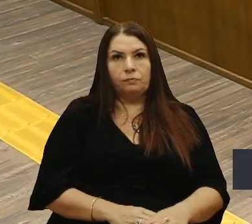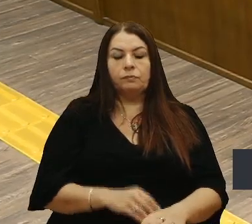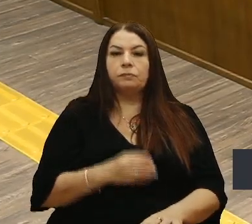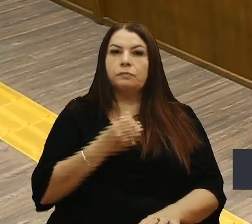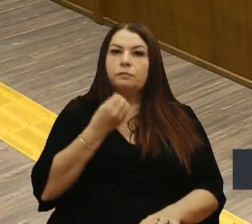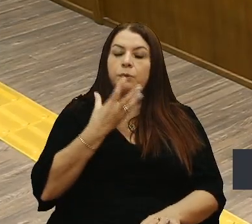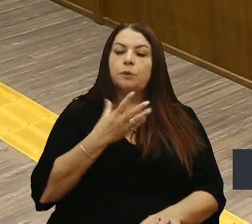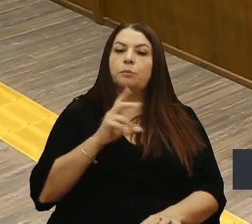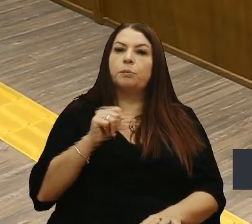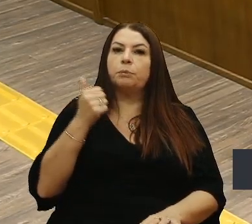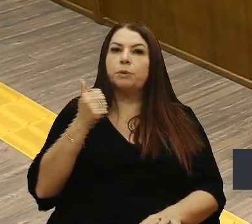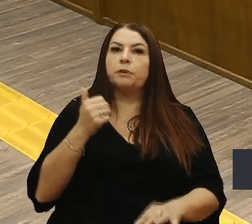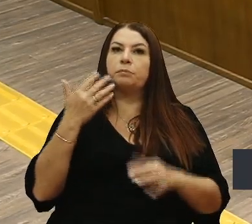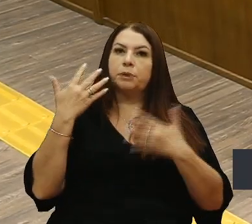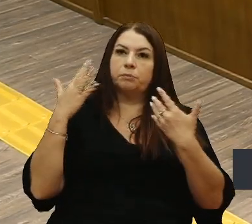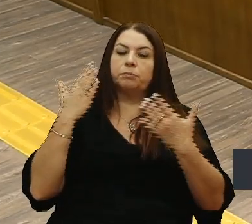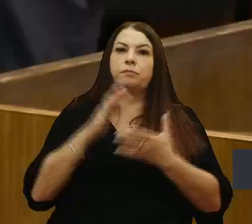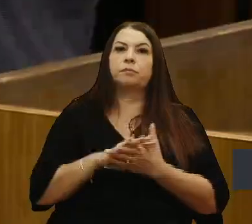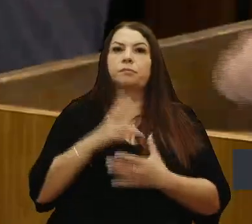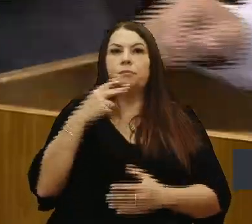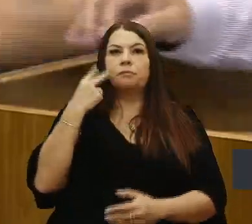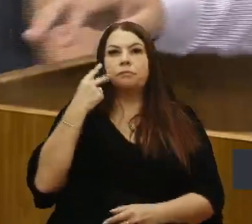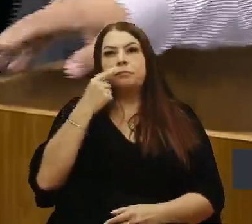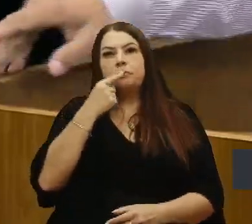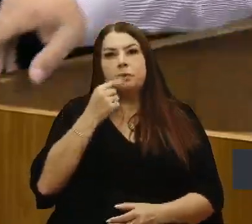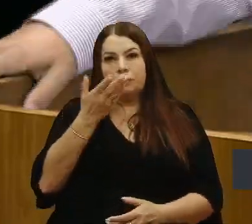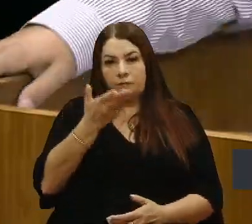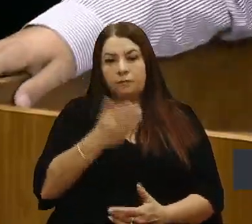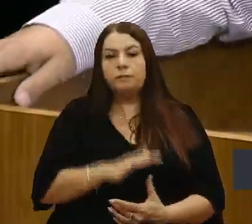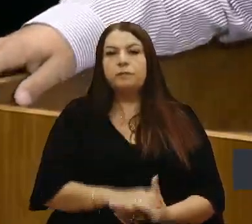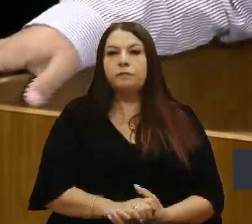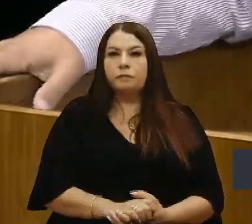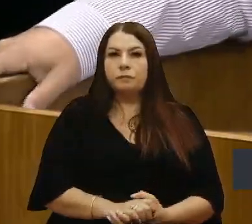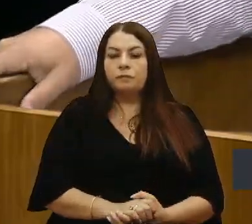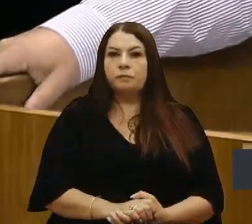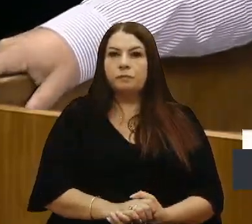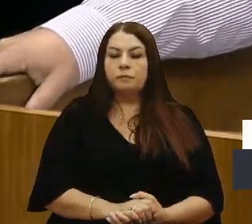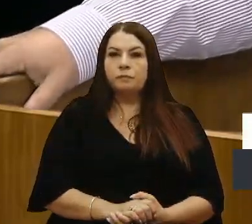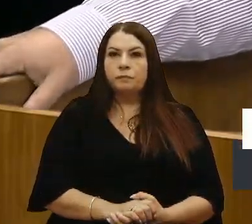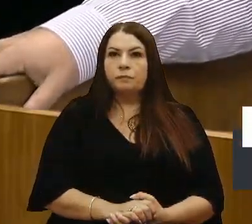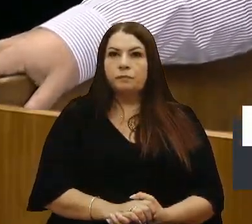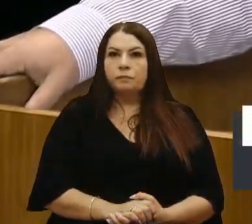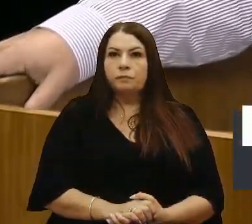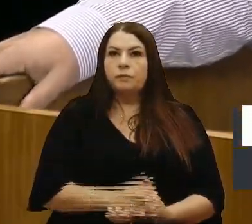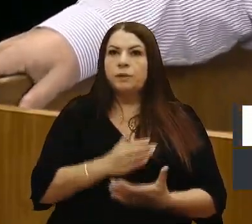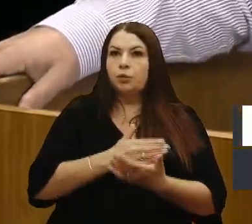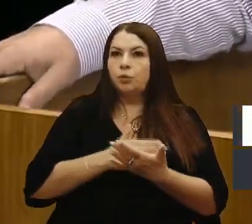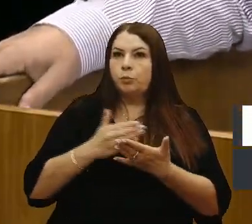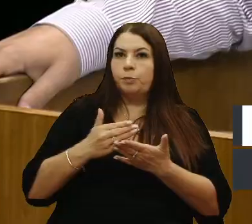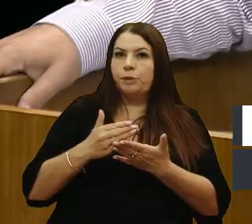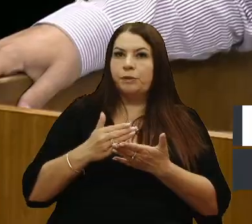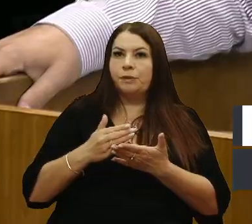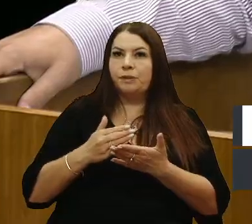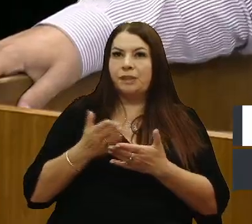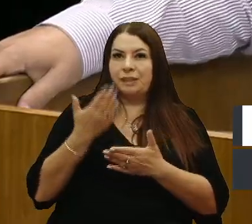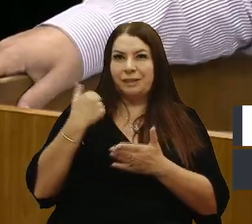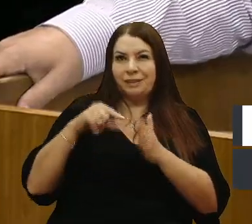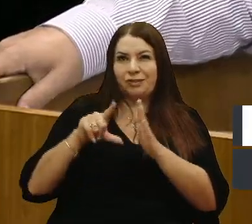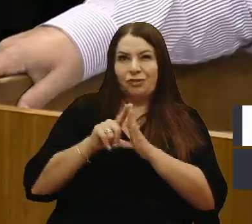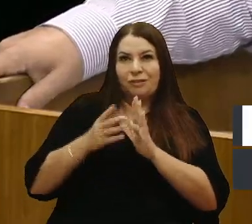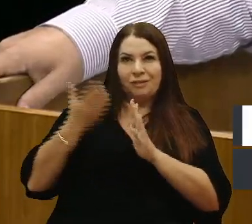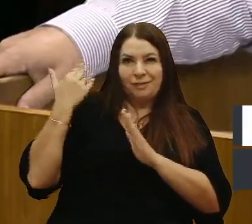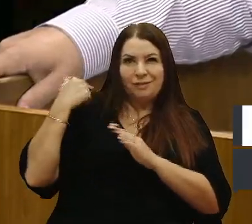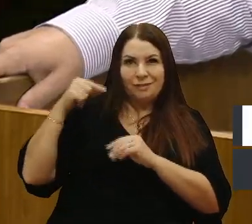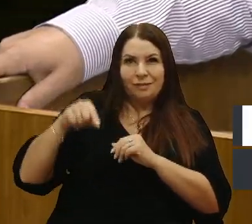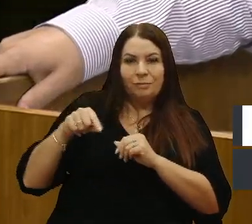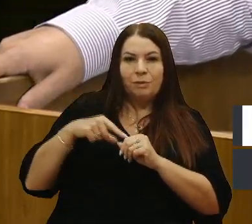Bom, primeiro parabenizar a vereadora Rose, que desde o início da legislatura passada acho que foi uma das